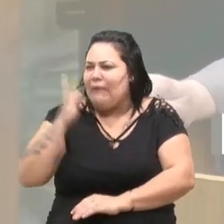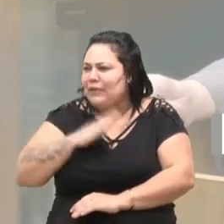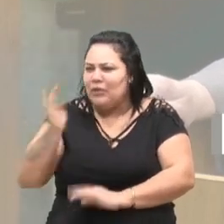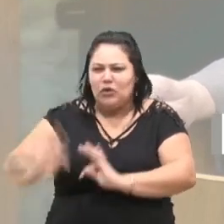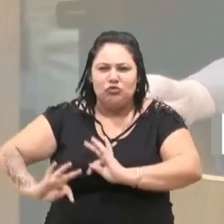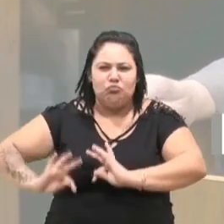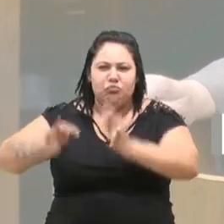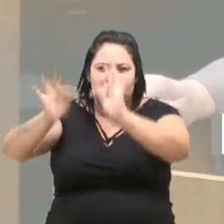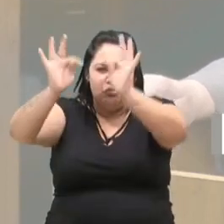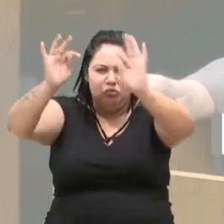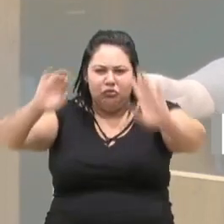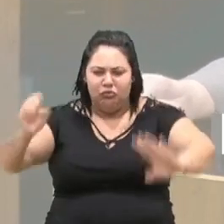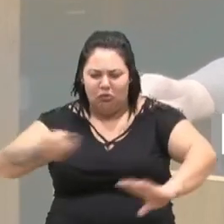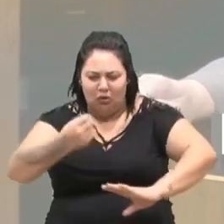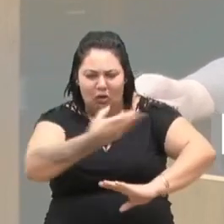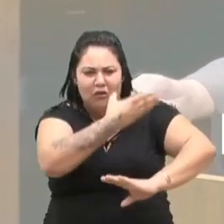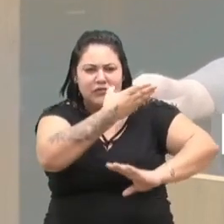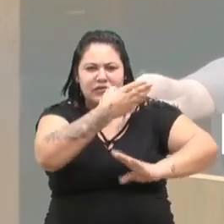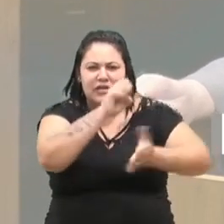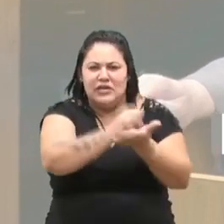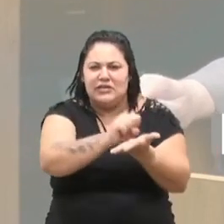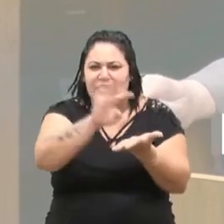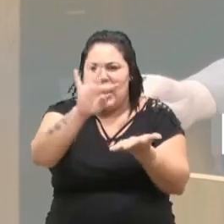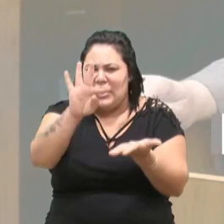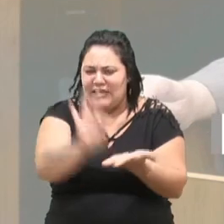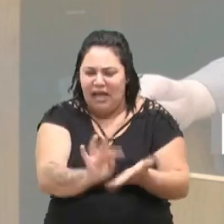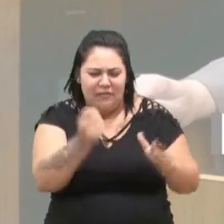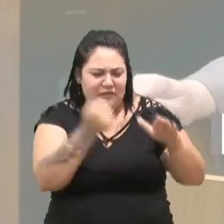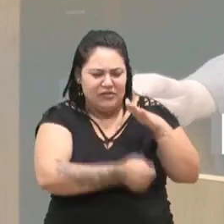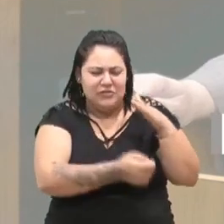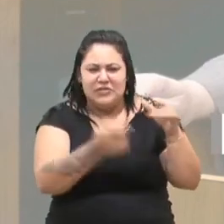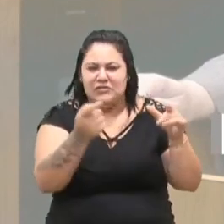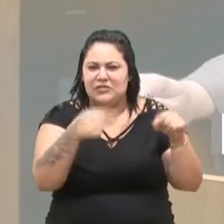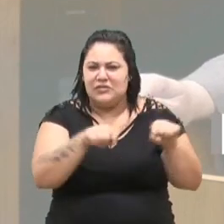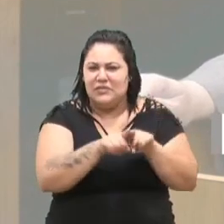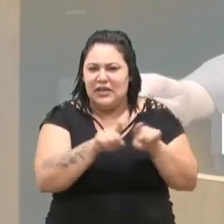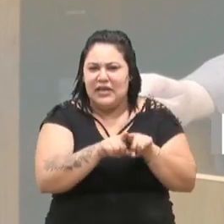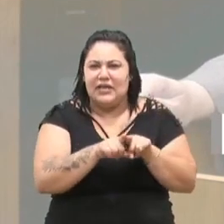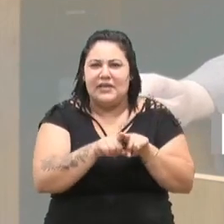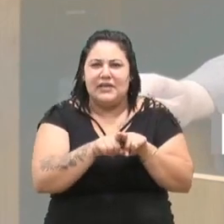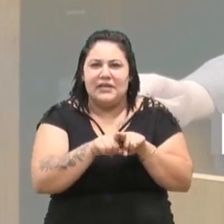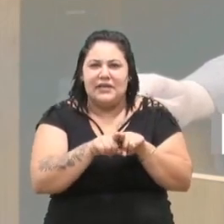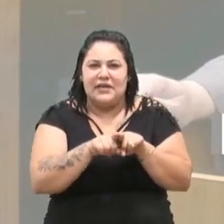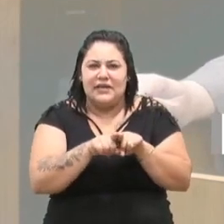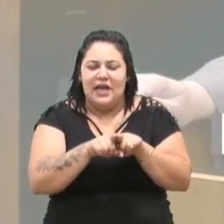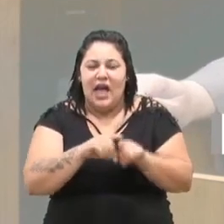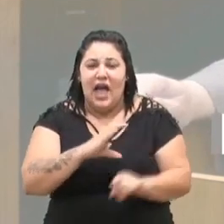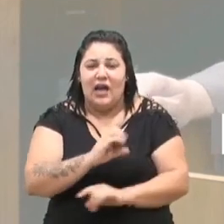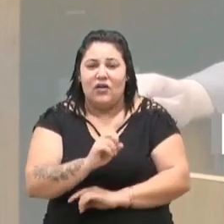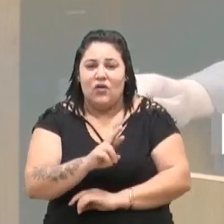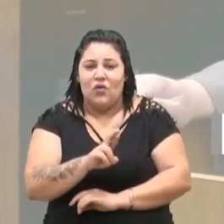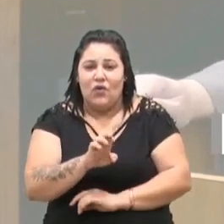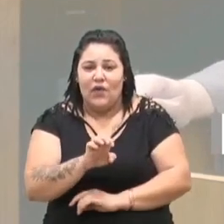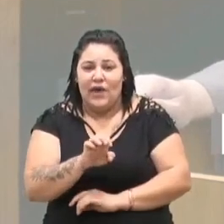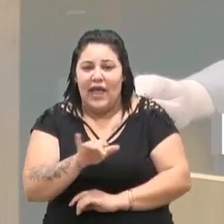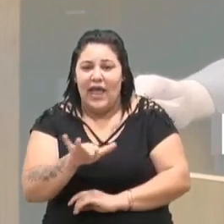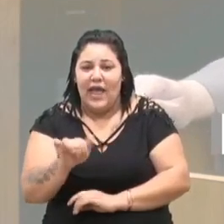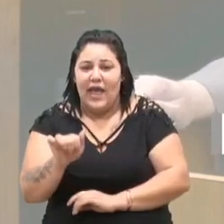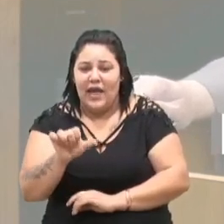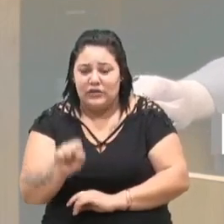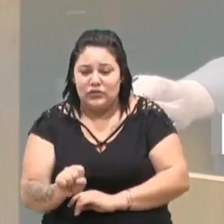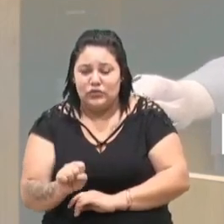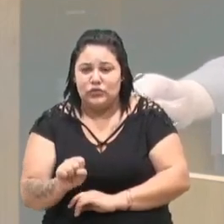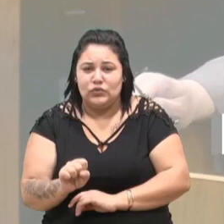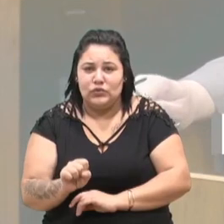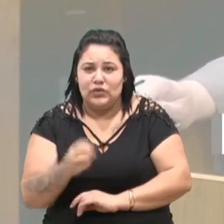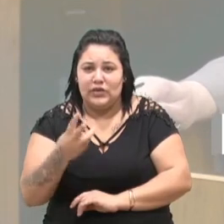tecnologia, inovação, startups, atração de investimentos. A Coreia do Sul, há 30 anos atrás, estava muito atrás